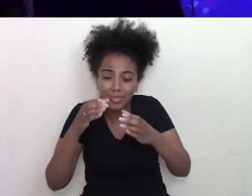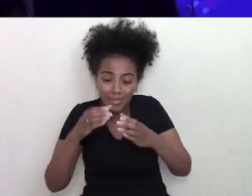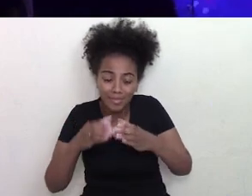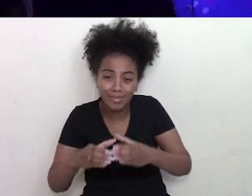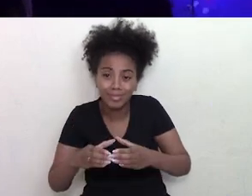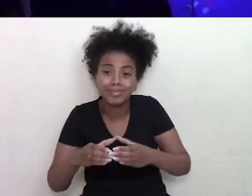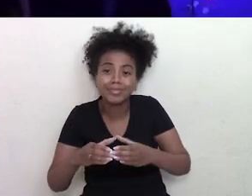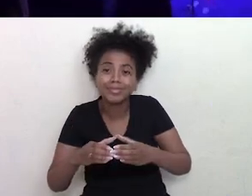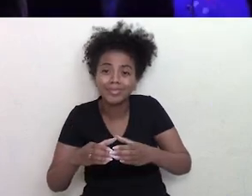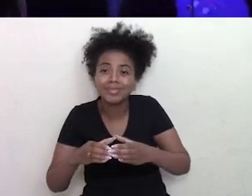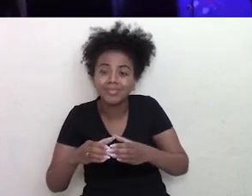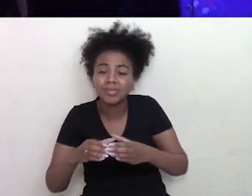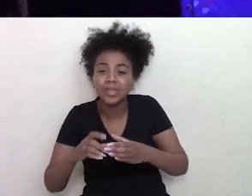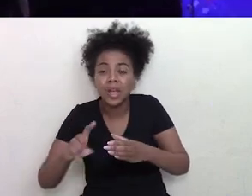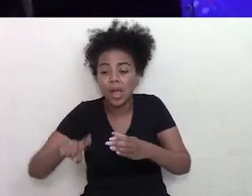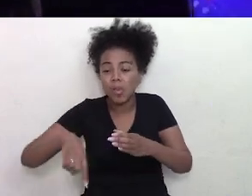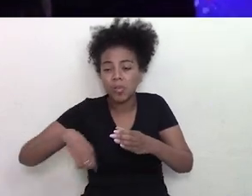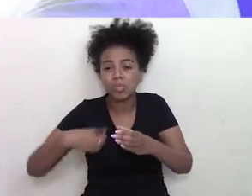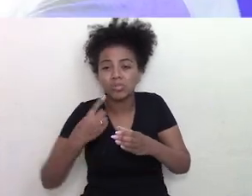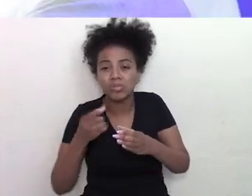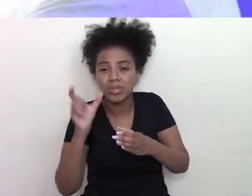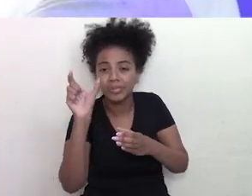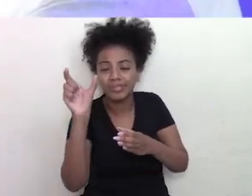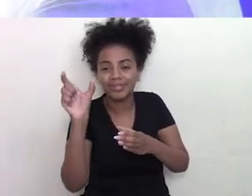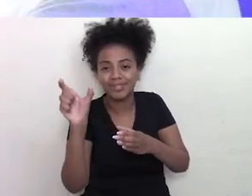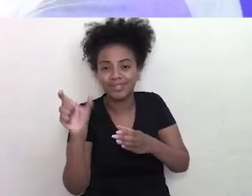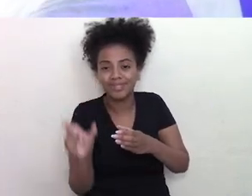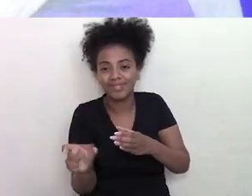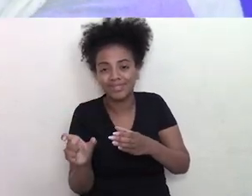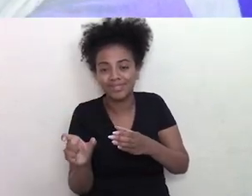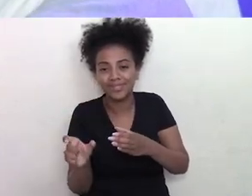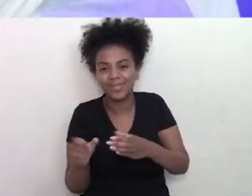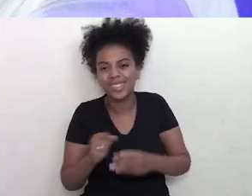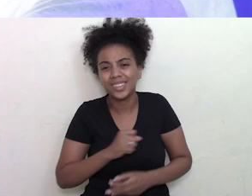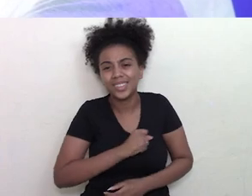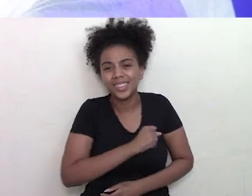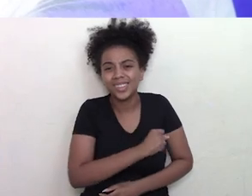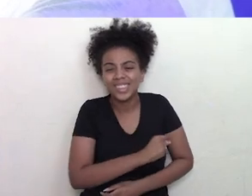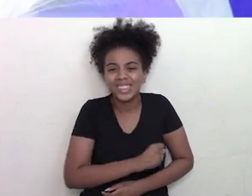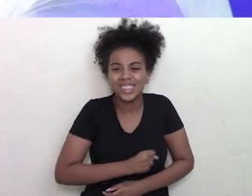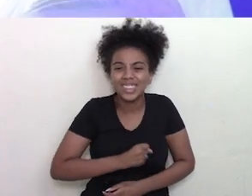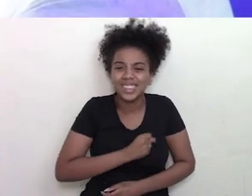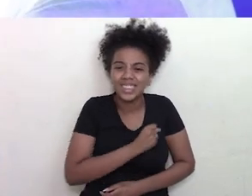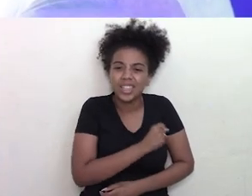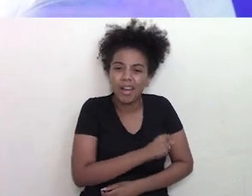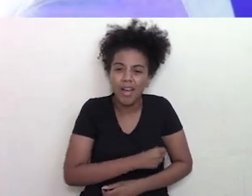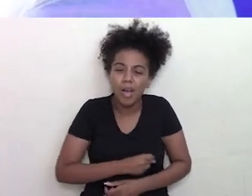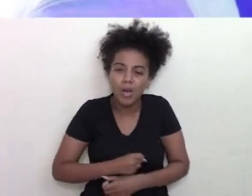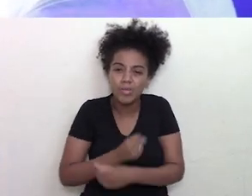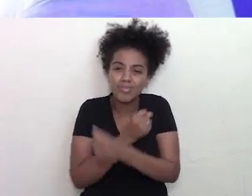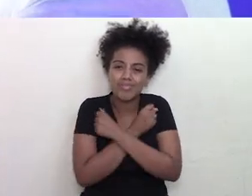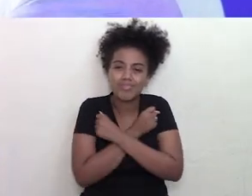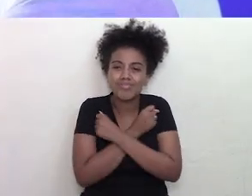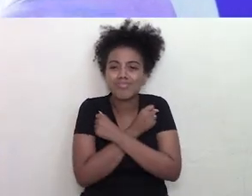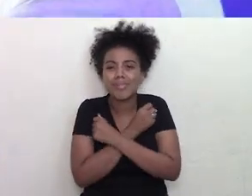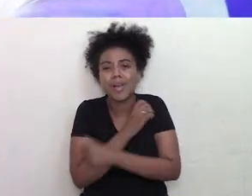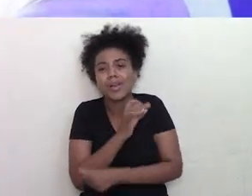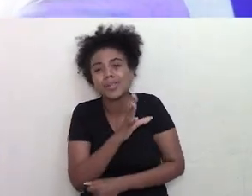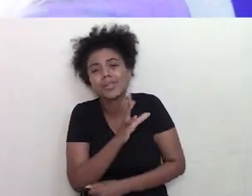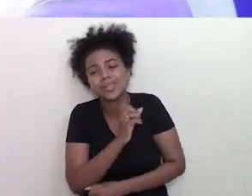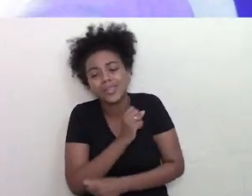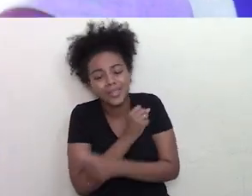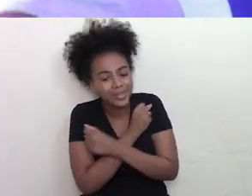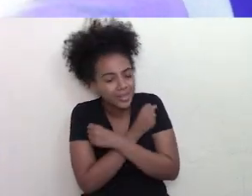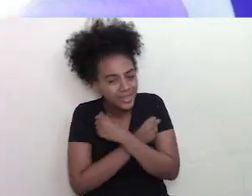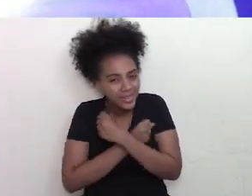Não sobrou espaço pra outro alguém. Minha saudade só cabe no teu abraço, ou de